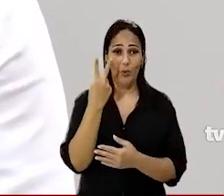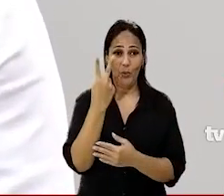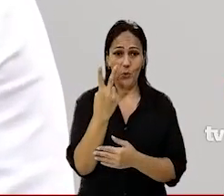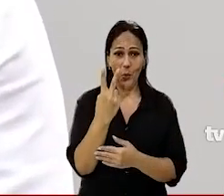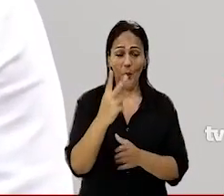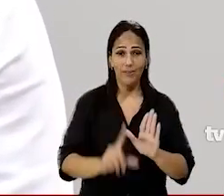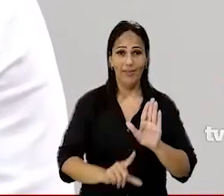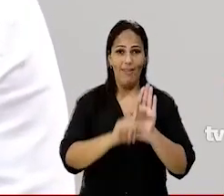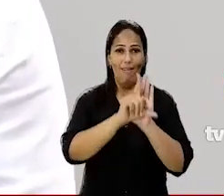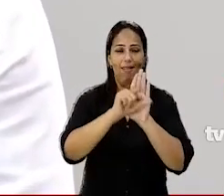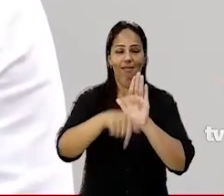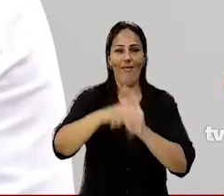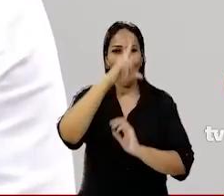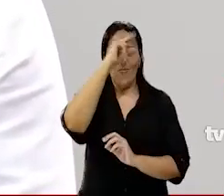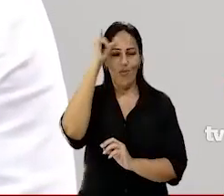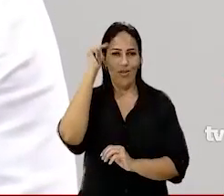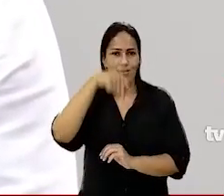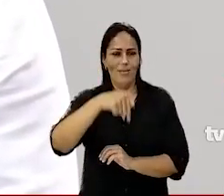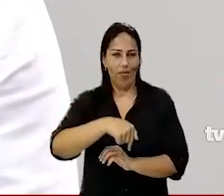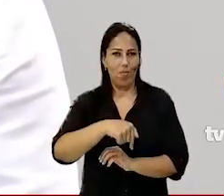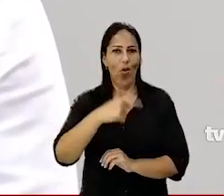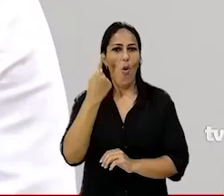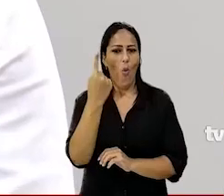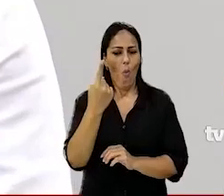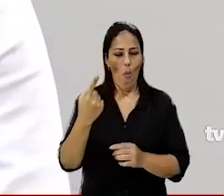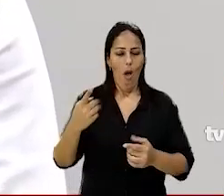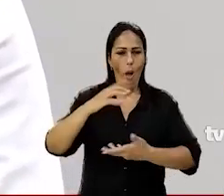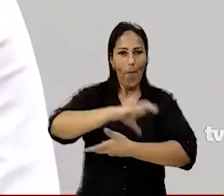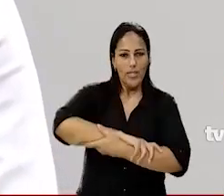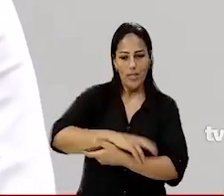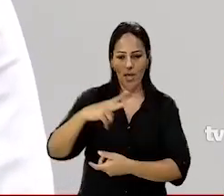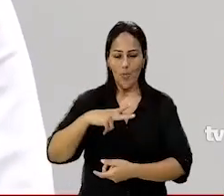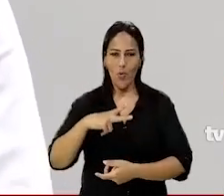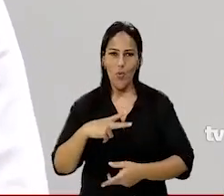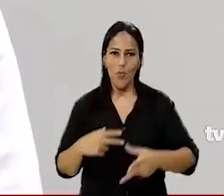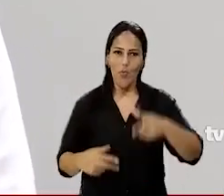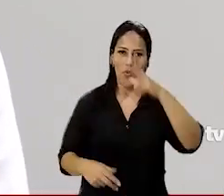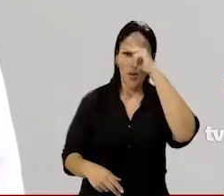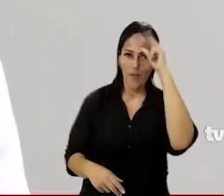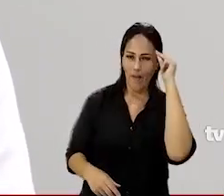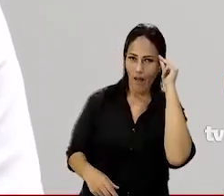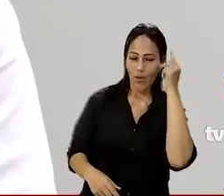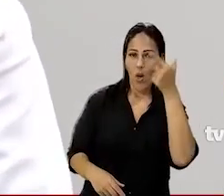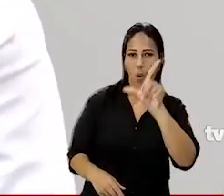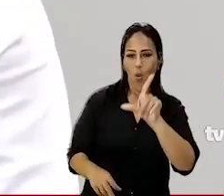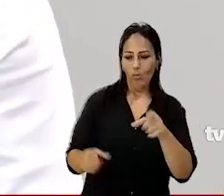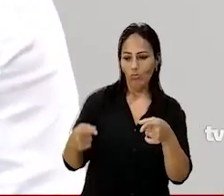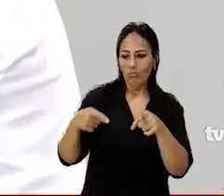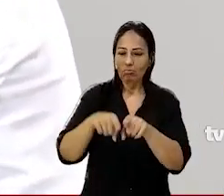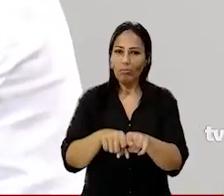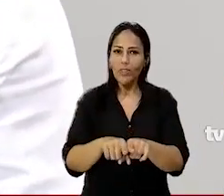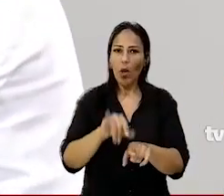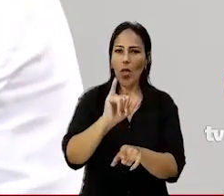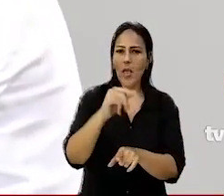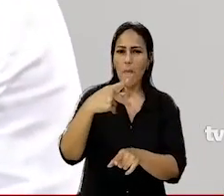em nosso município, uma com a parceria público-privada, outra para ser debitada em